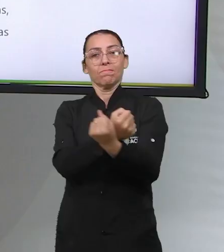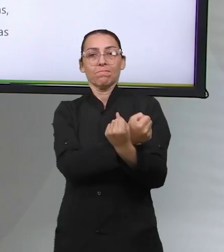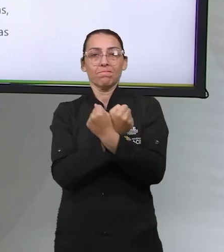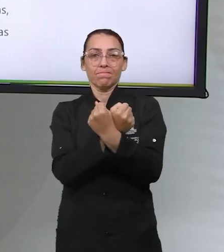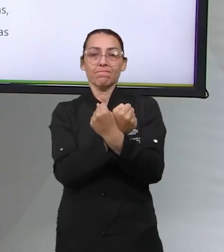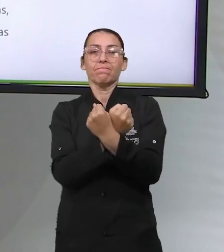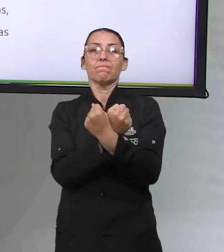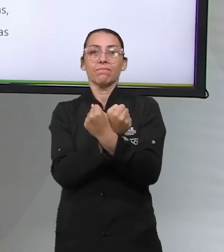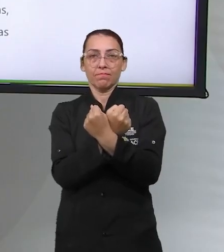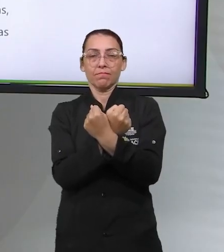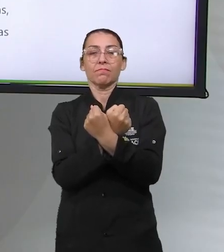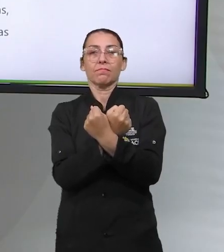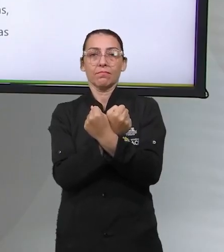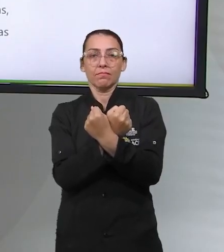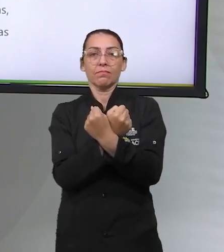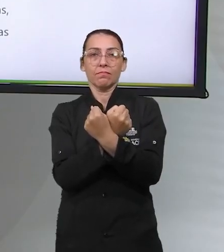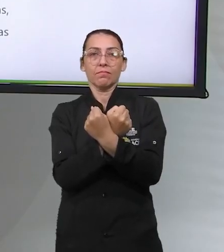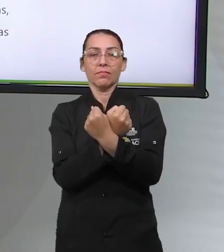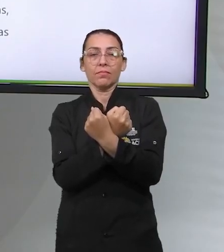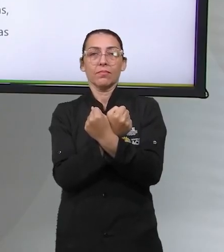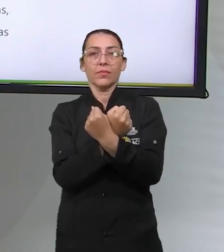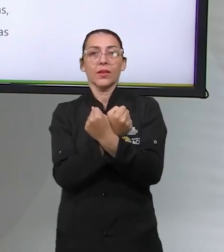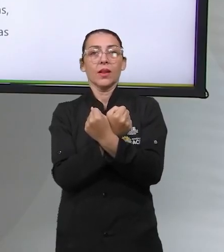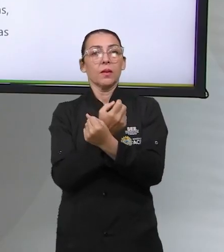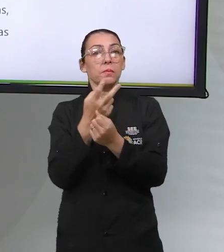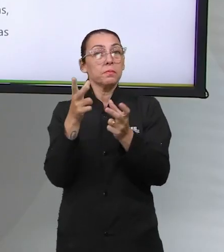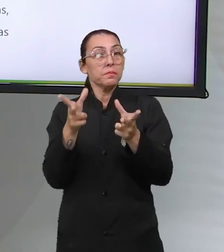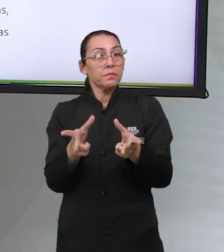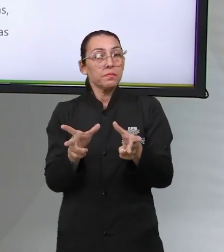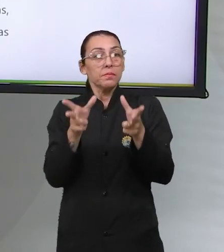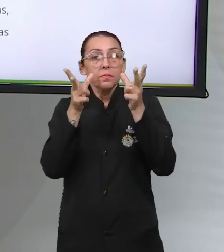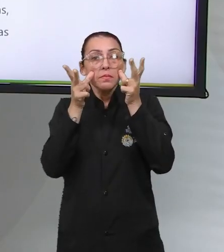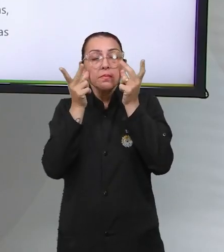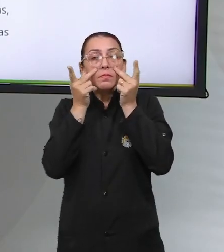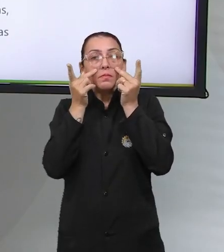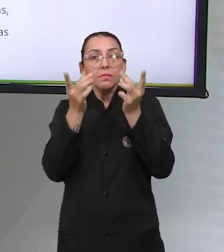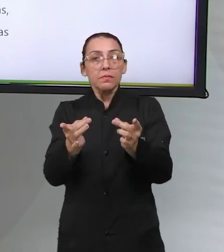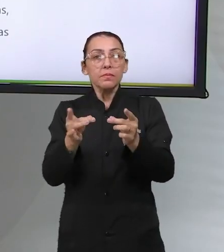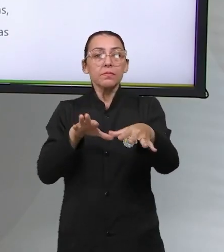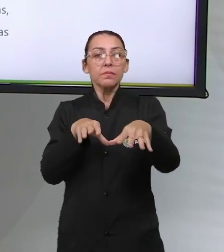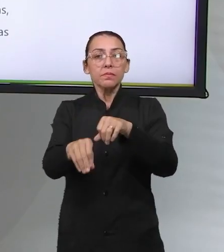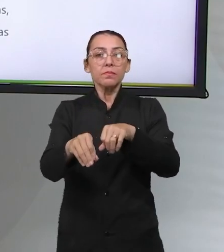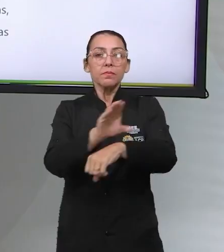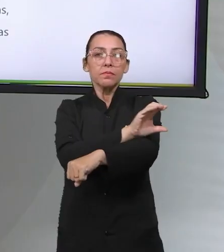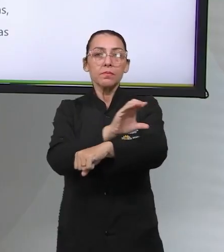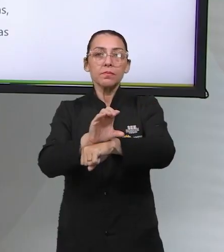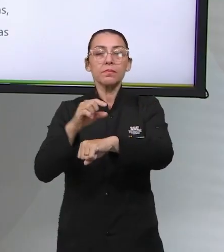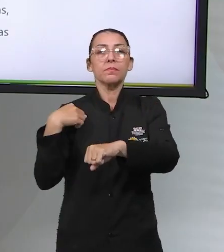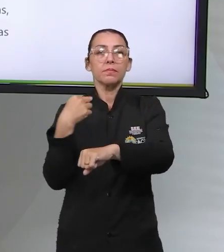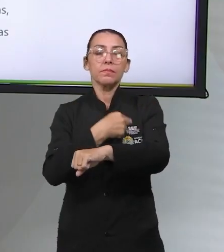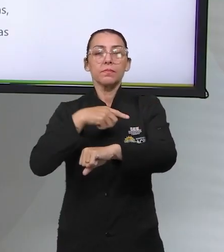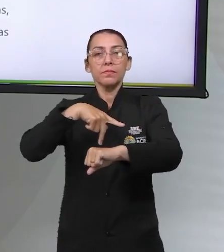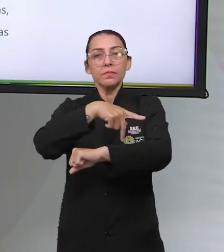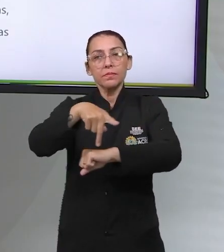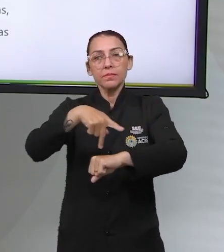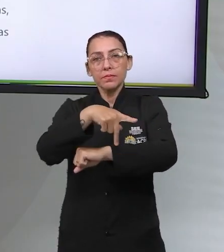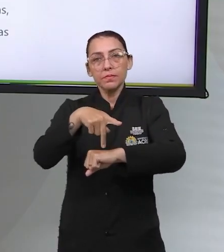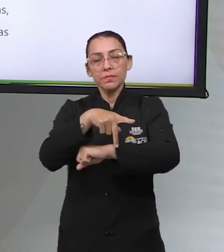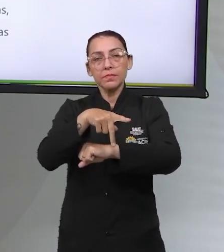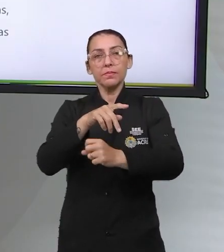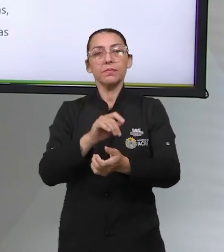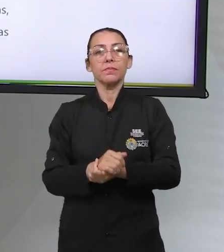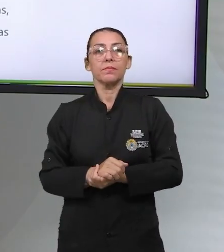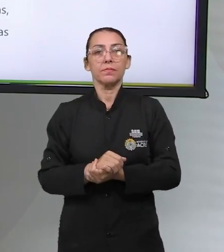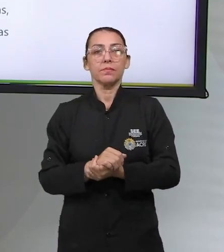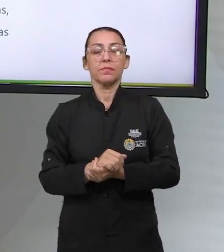lamentavelmente escravizados. Então prestem bem atenção, a formação da cultura no nosso país, ela é